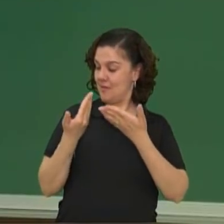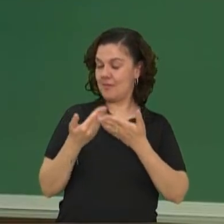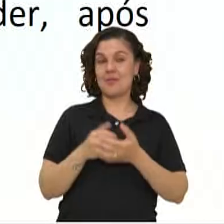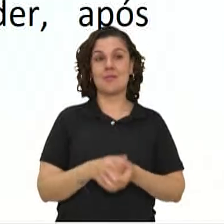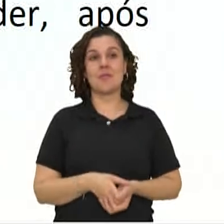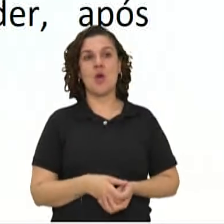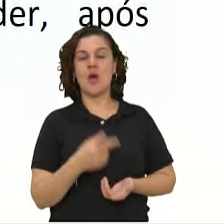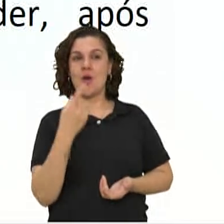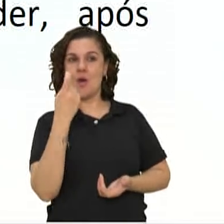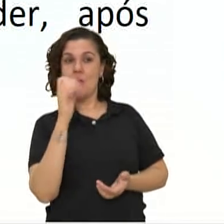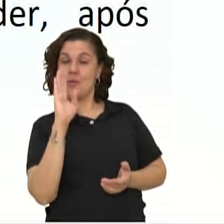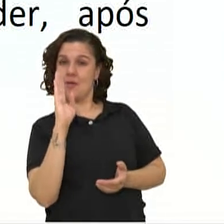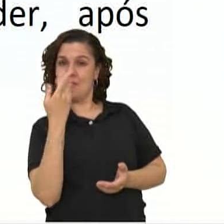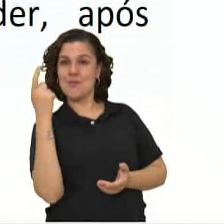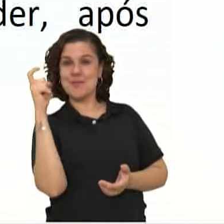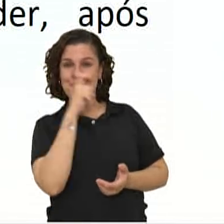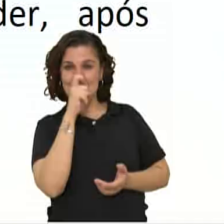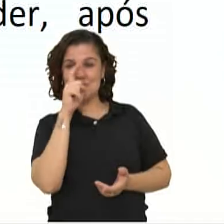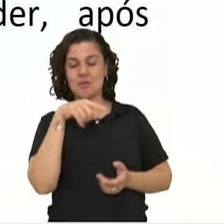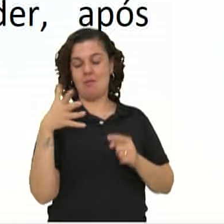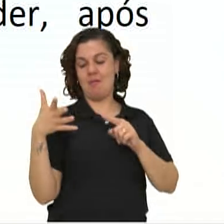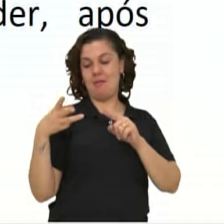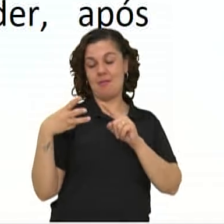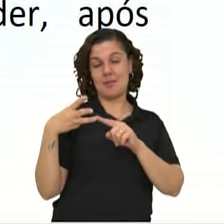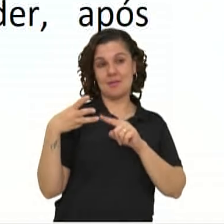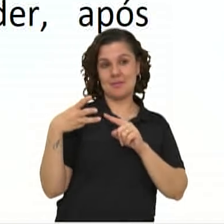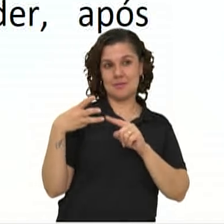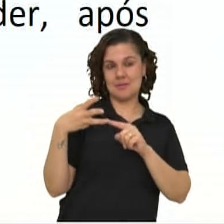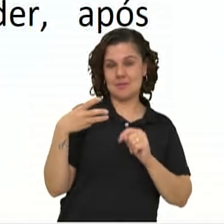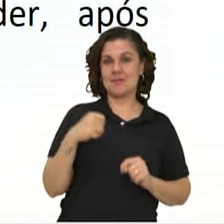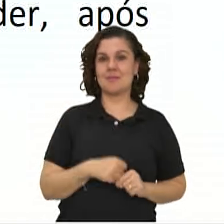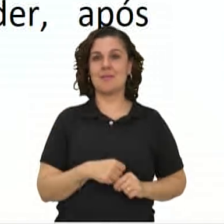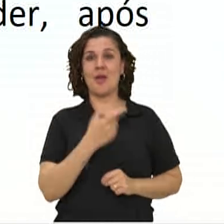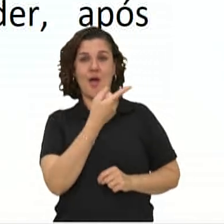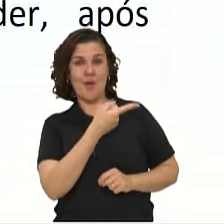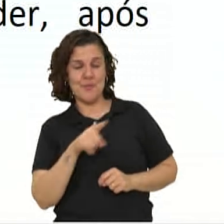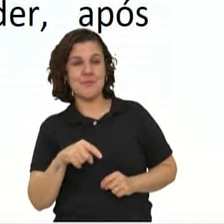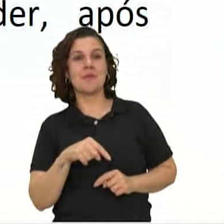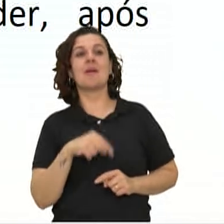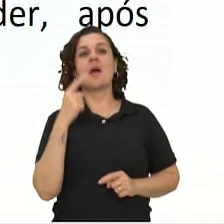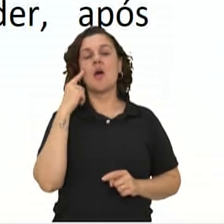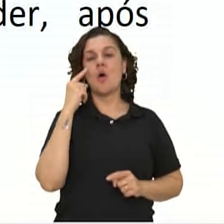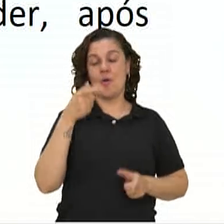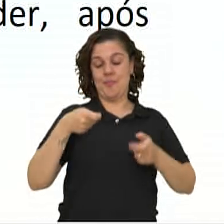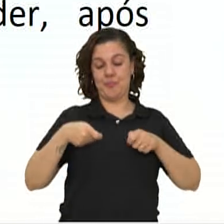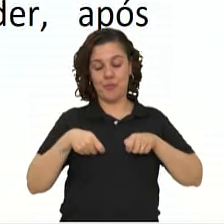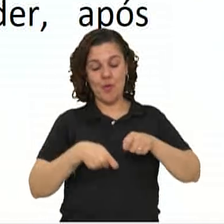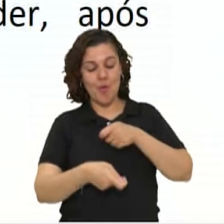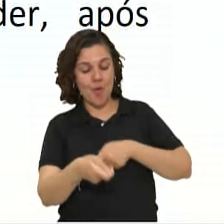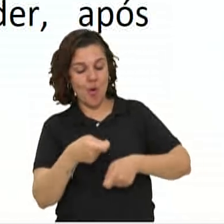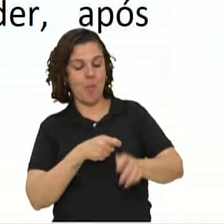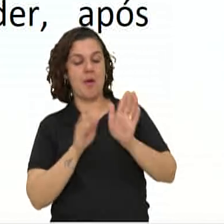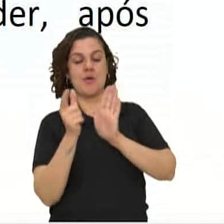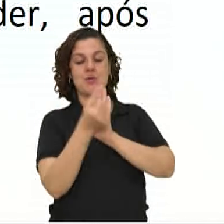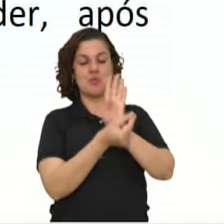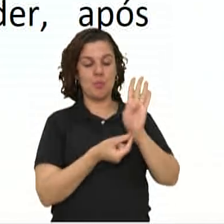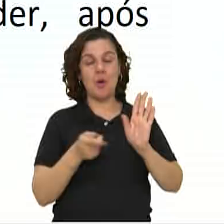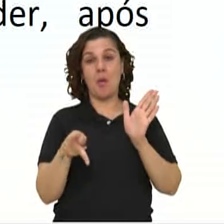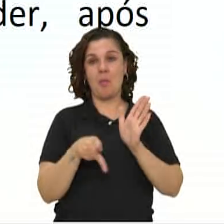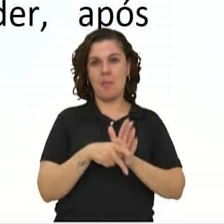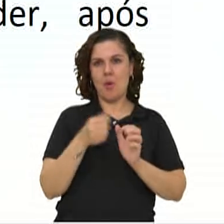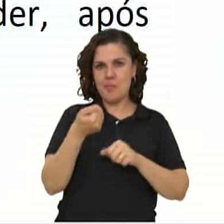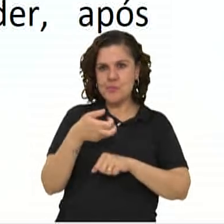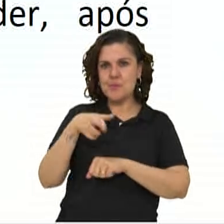Então, a única questão falsa era a terceira, né? O comércio dos burgos era mantido pelos